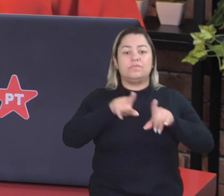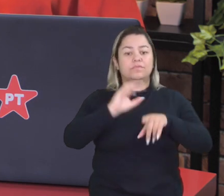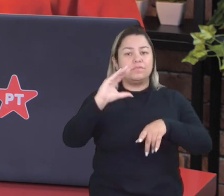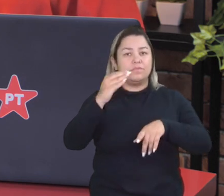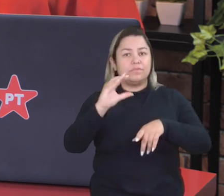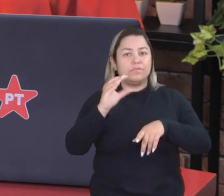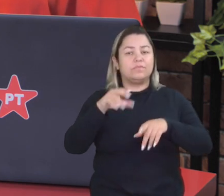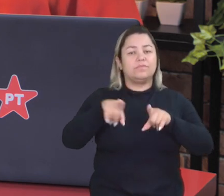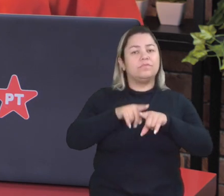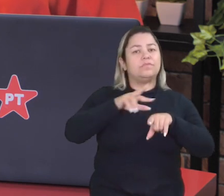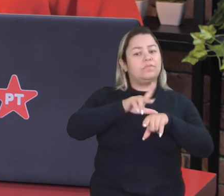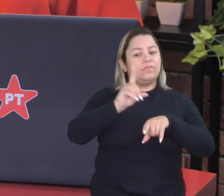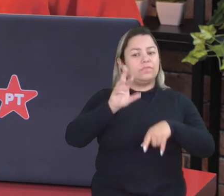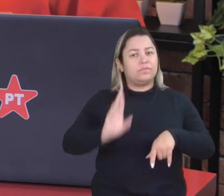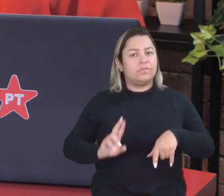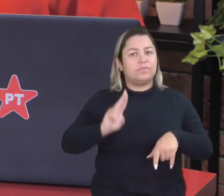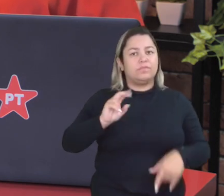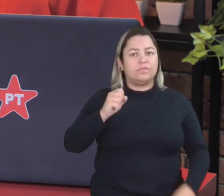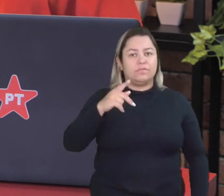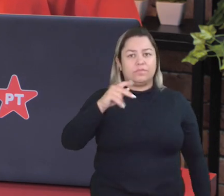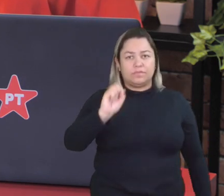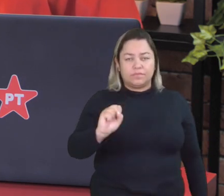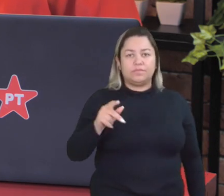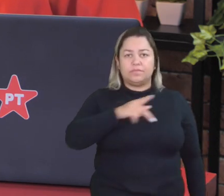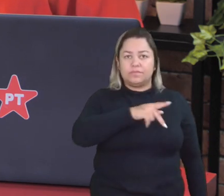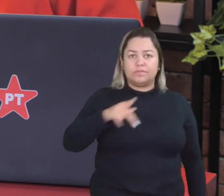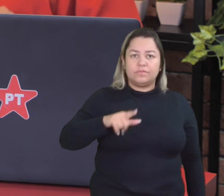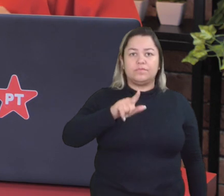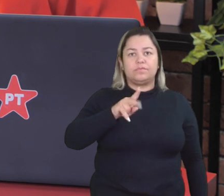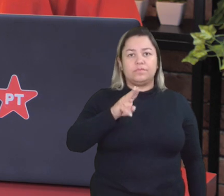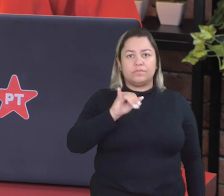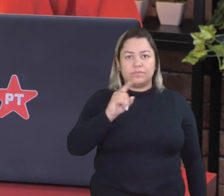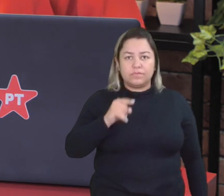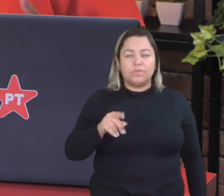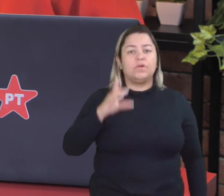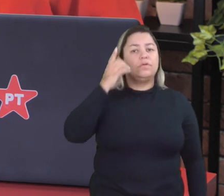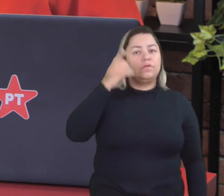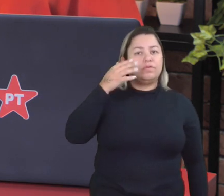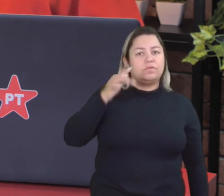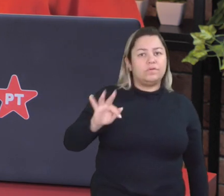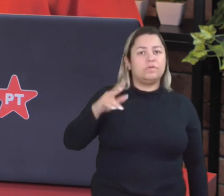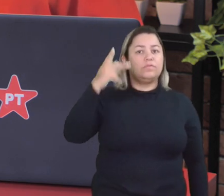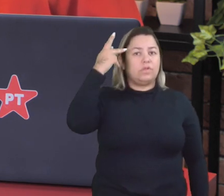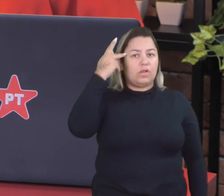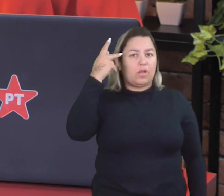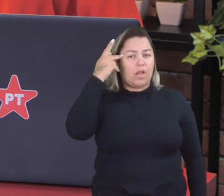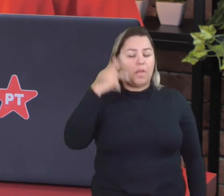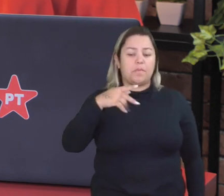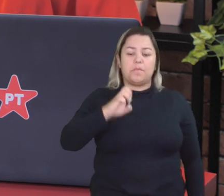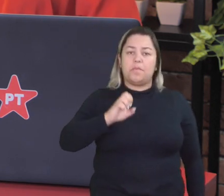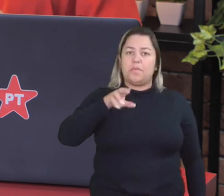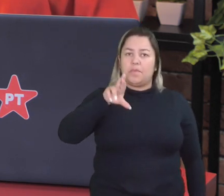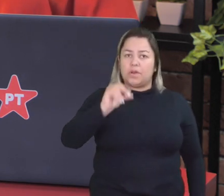mestre em ciência política pela Unicamp e doutor pela USP, professor Luiz Vitagliano, e o deputado federal pelo PT de